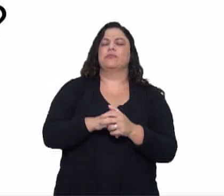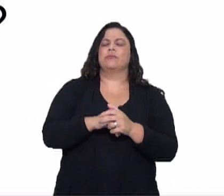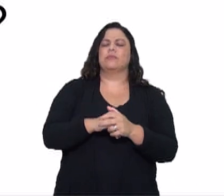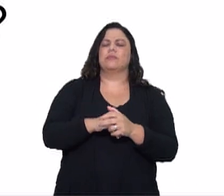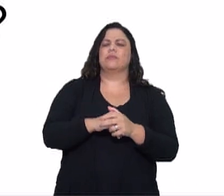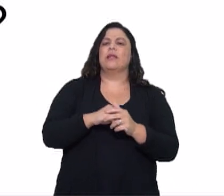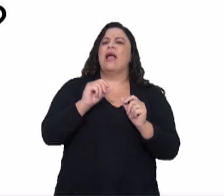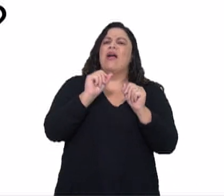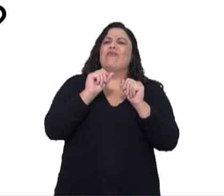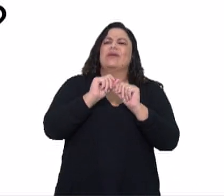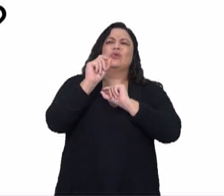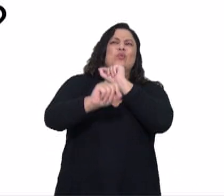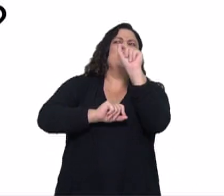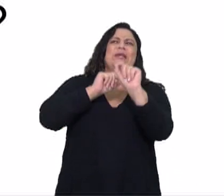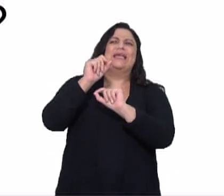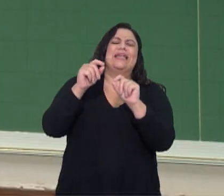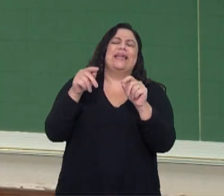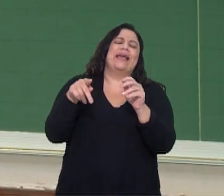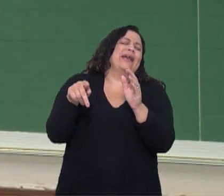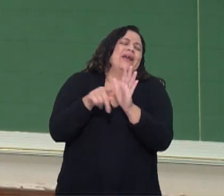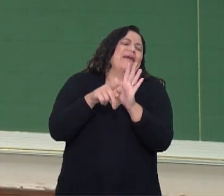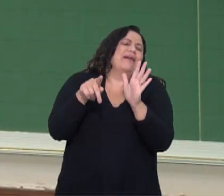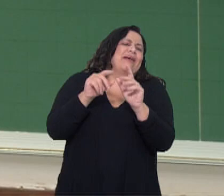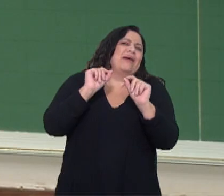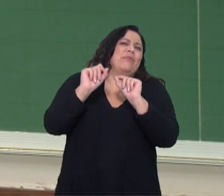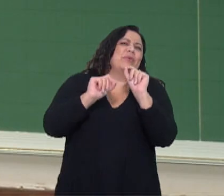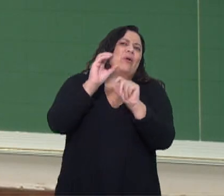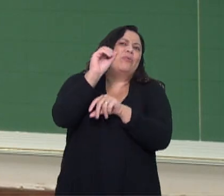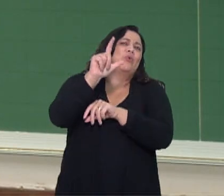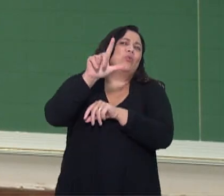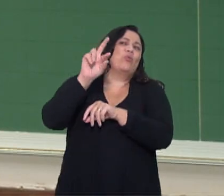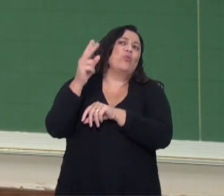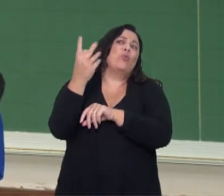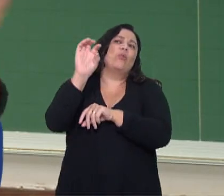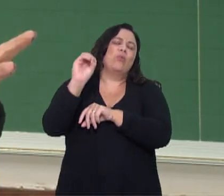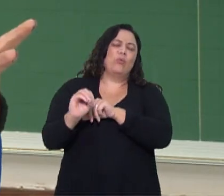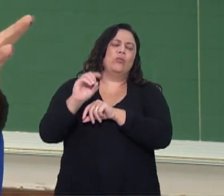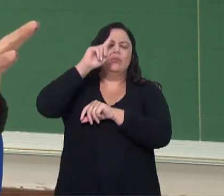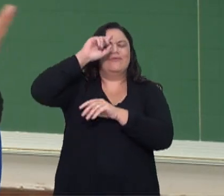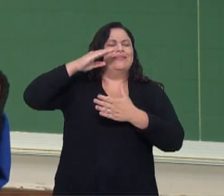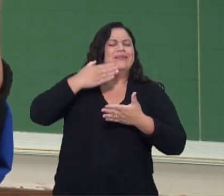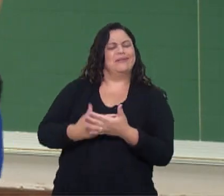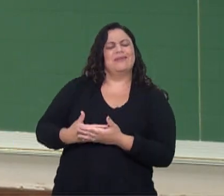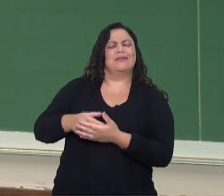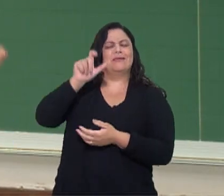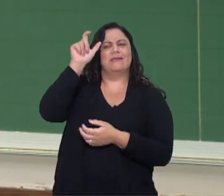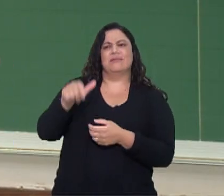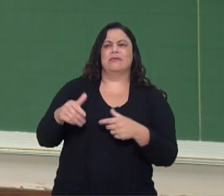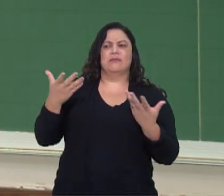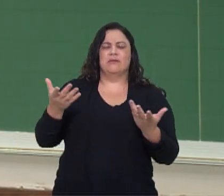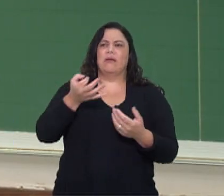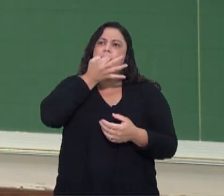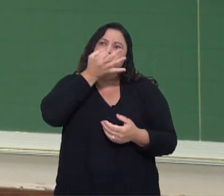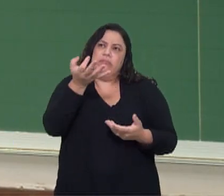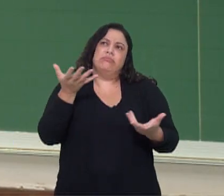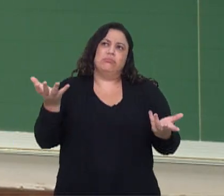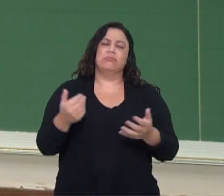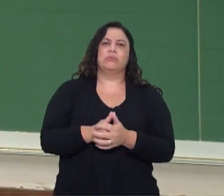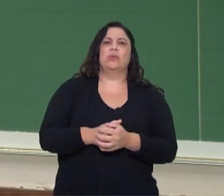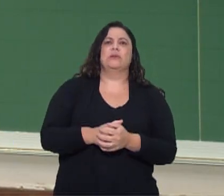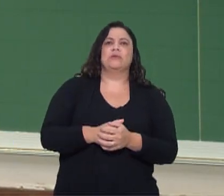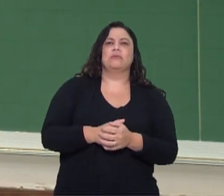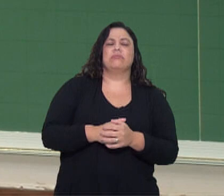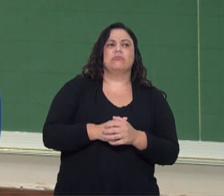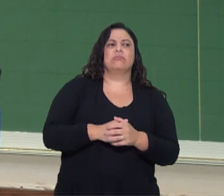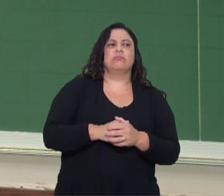função do olho de uma notícia? Elaborar uma hipótese, o que é? O que você acredita ser? Então você vai colocar uma hipótese. O